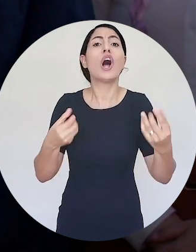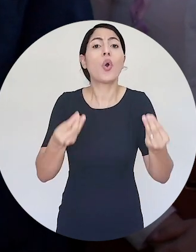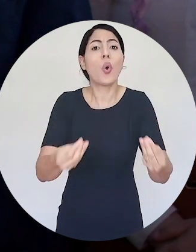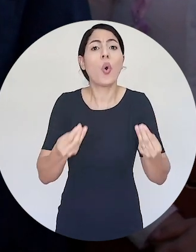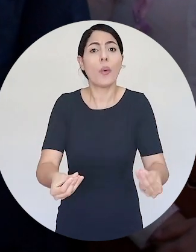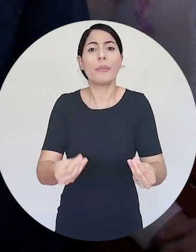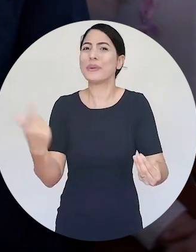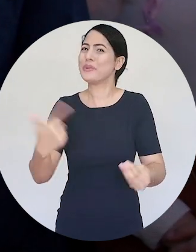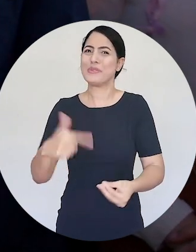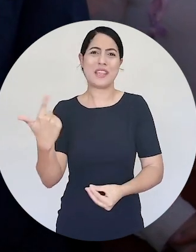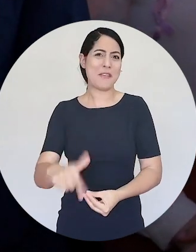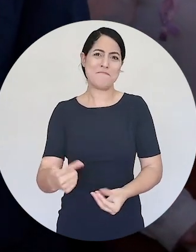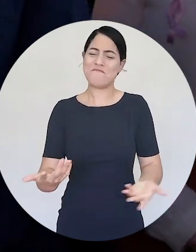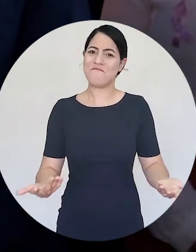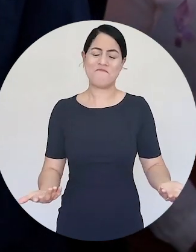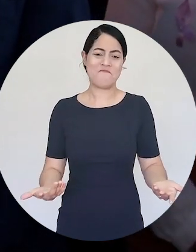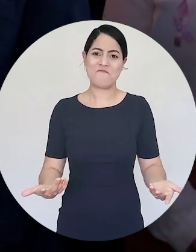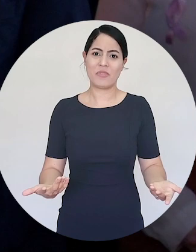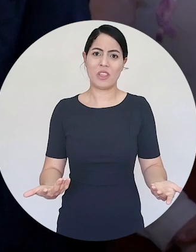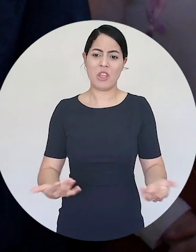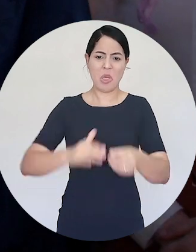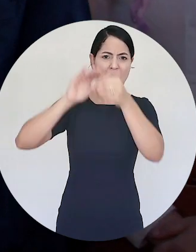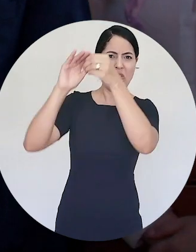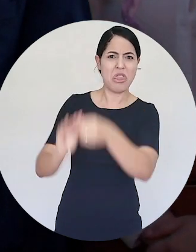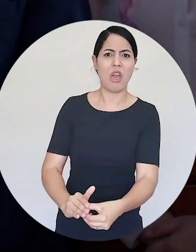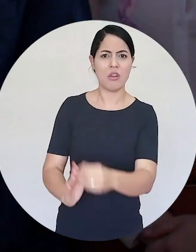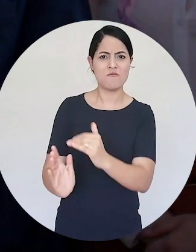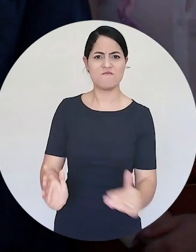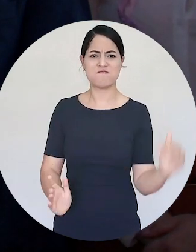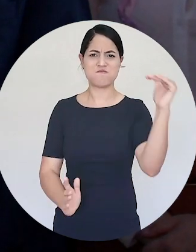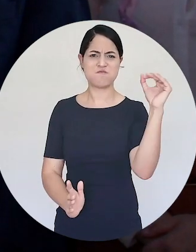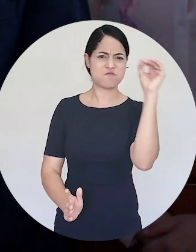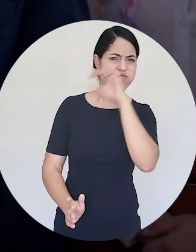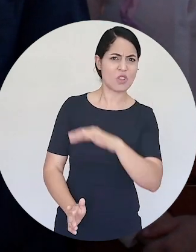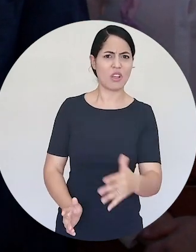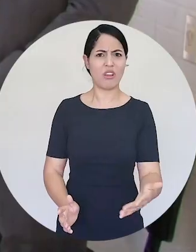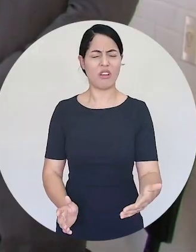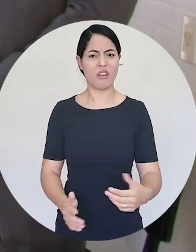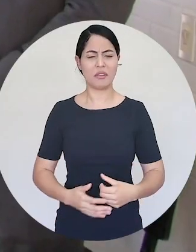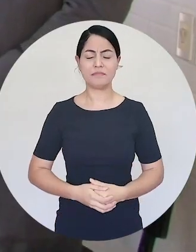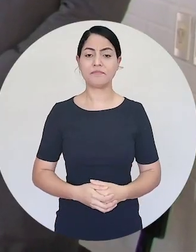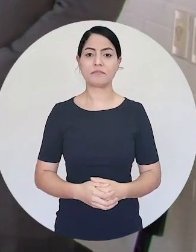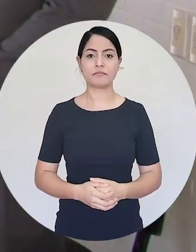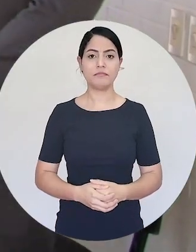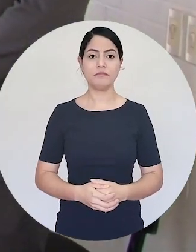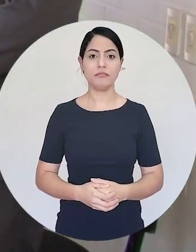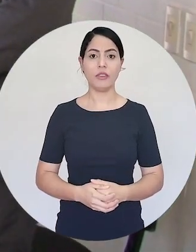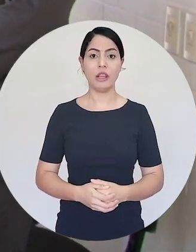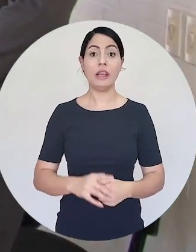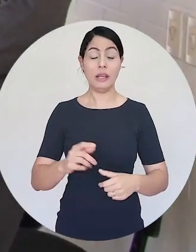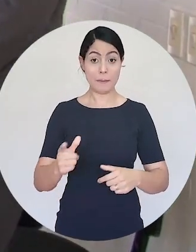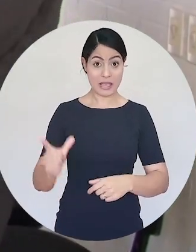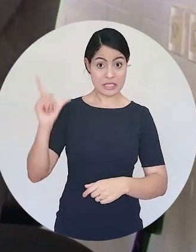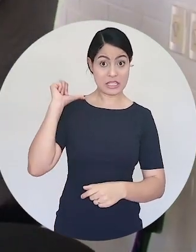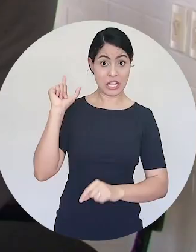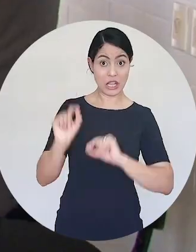de lutar contra a opressão estatal e contra o autoritarismo. Antes da mobilização, o presidente nacional da